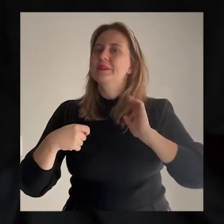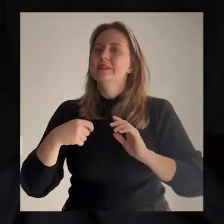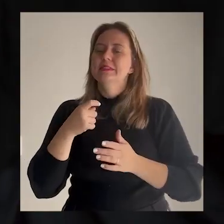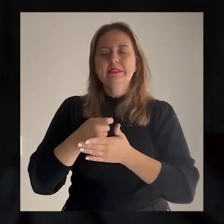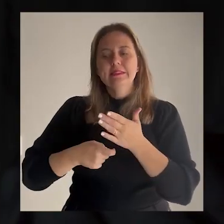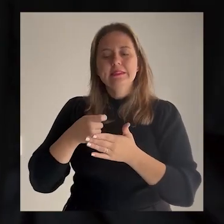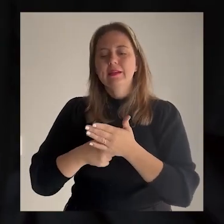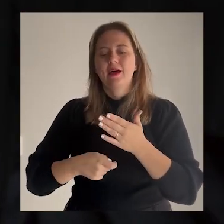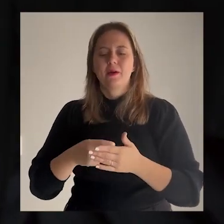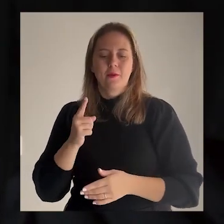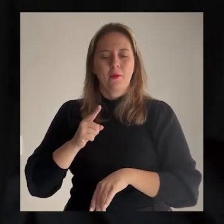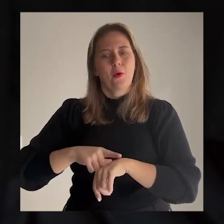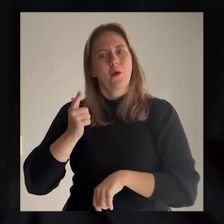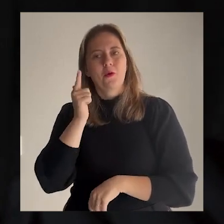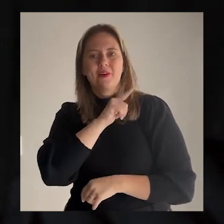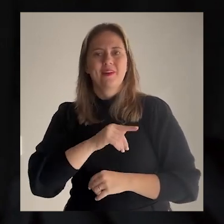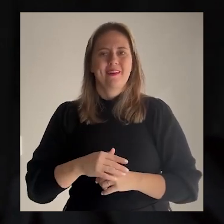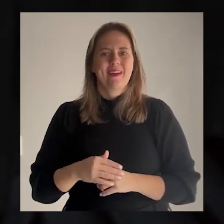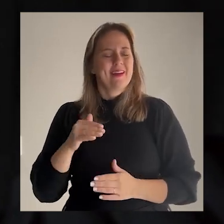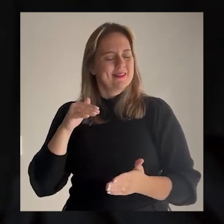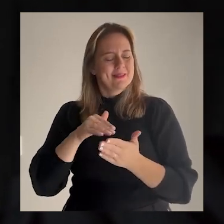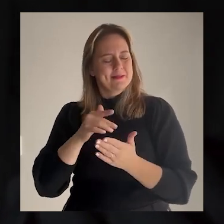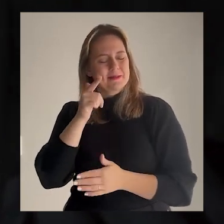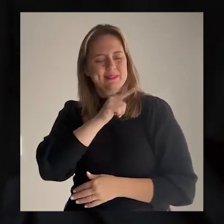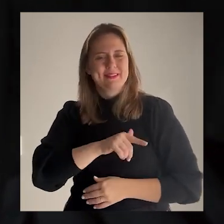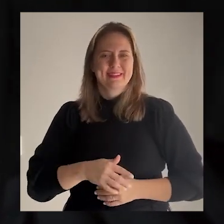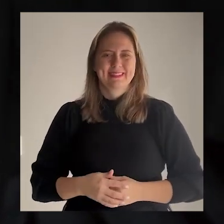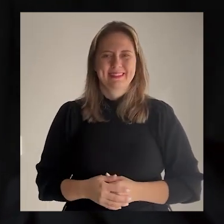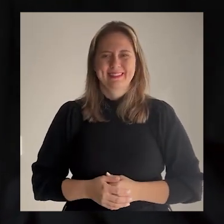uma hora também, até conseguir.